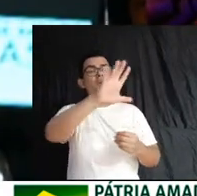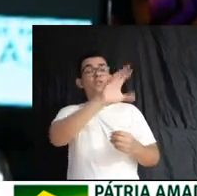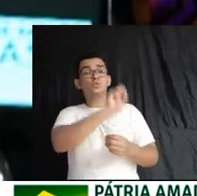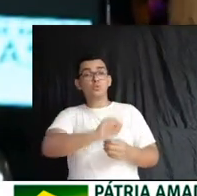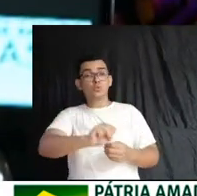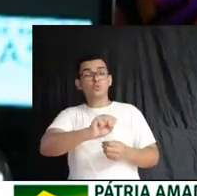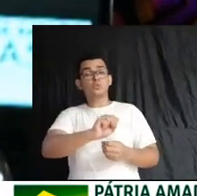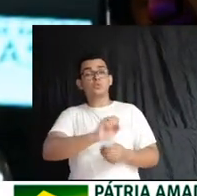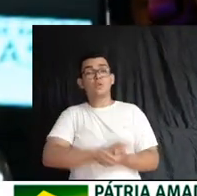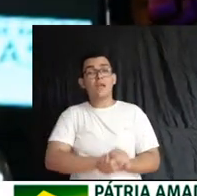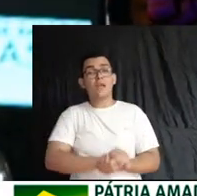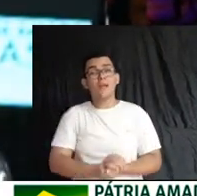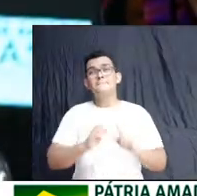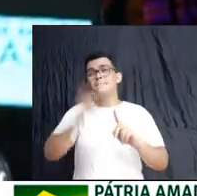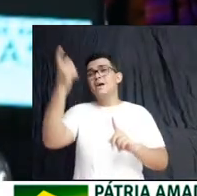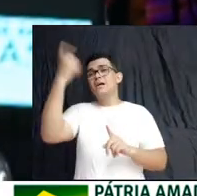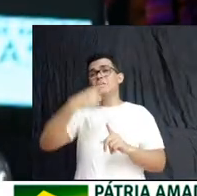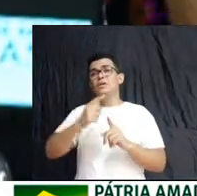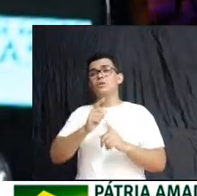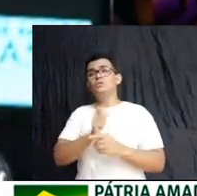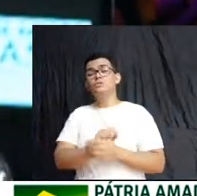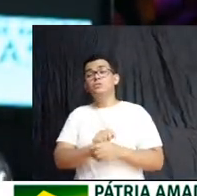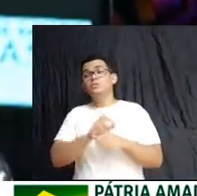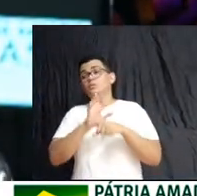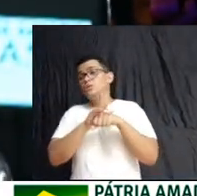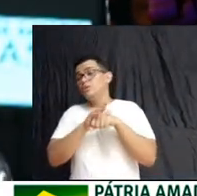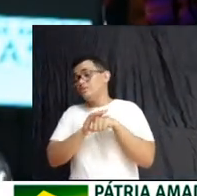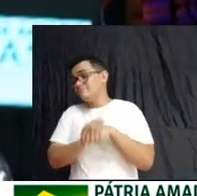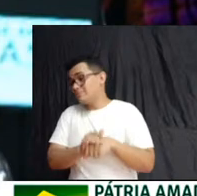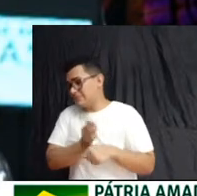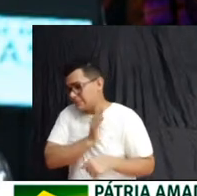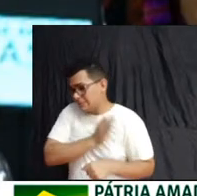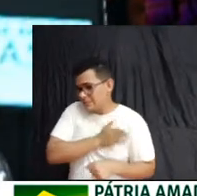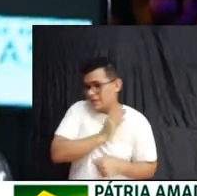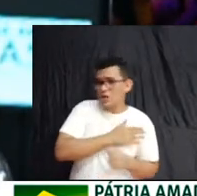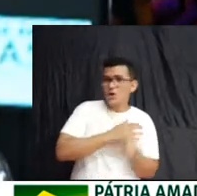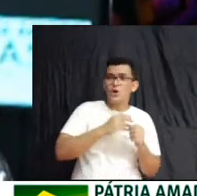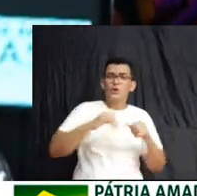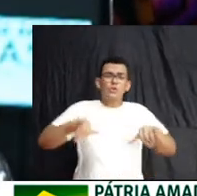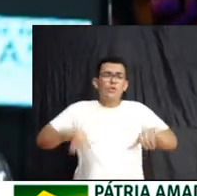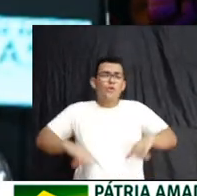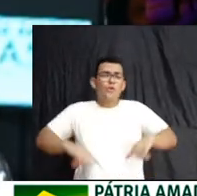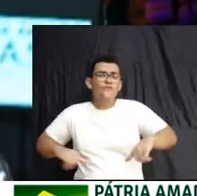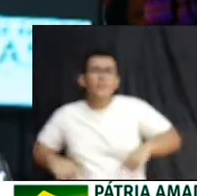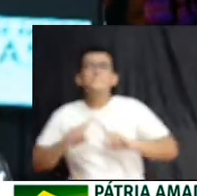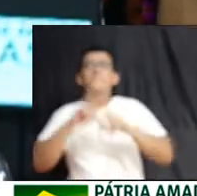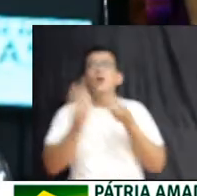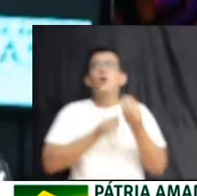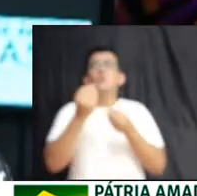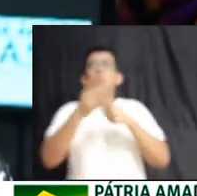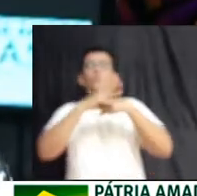A dor do amor é com outro amor que a gente cura.